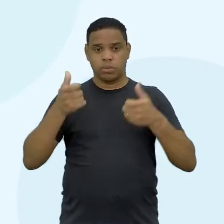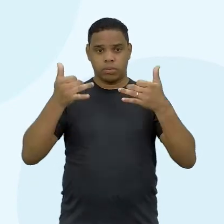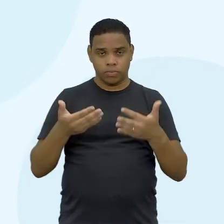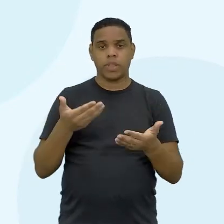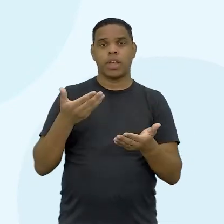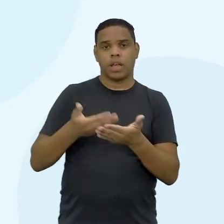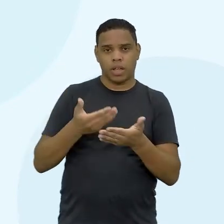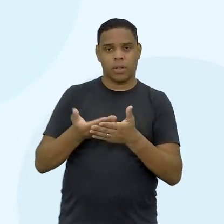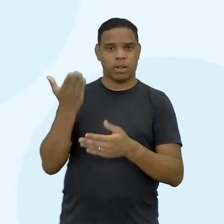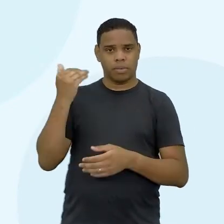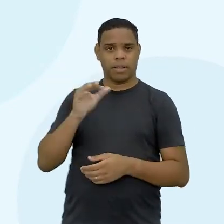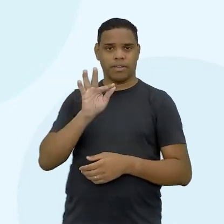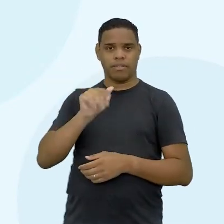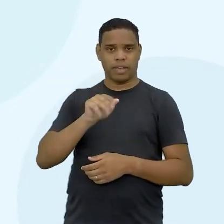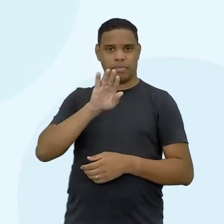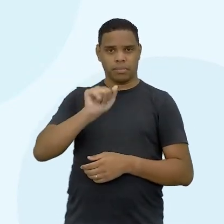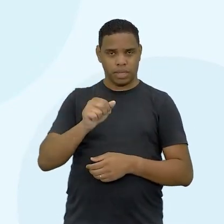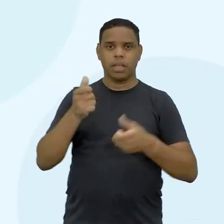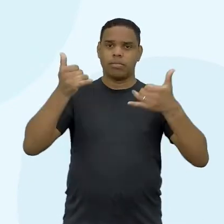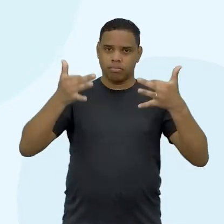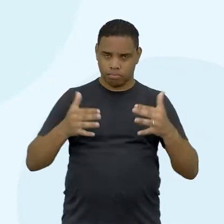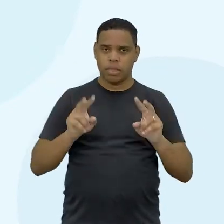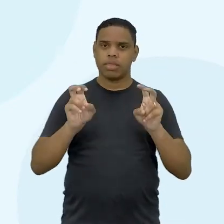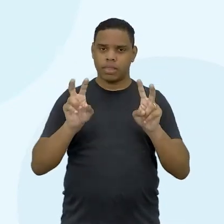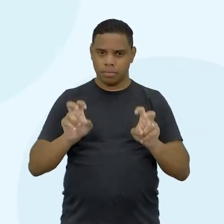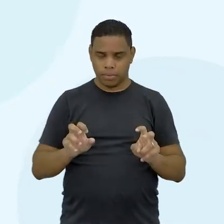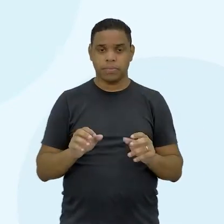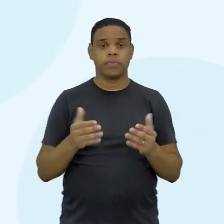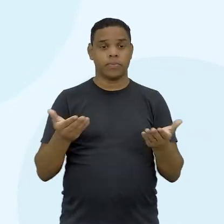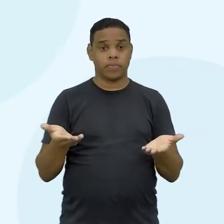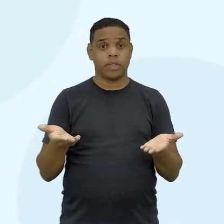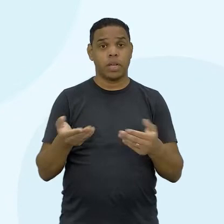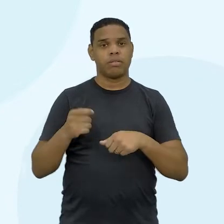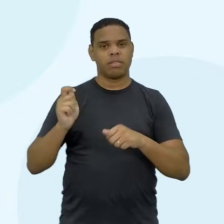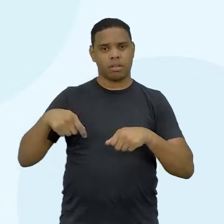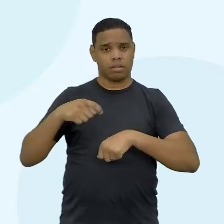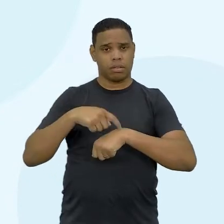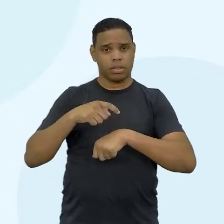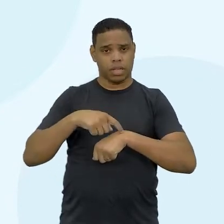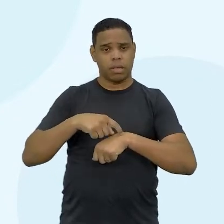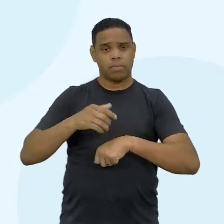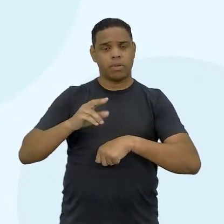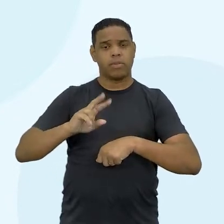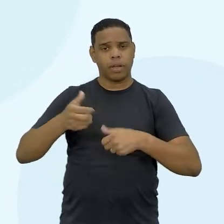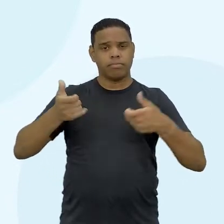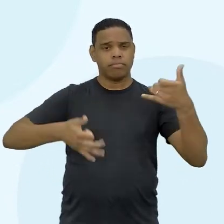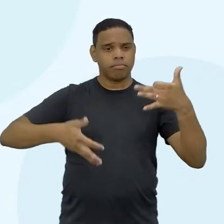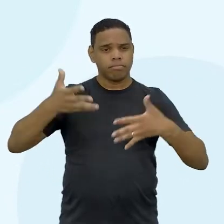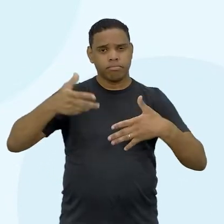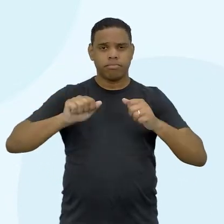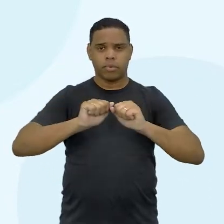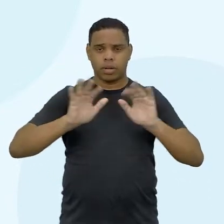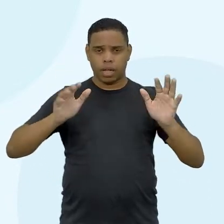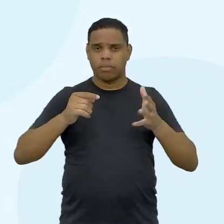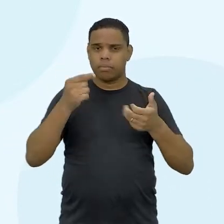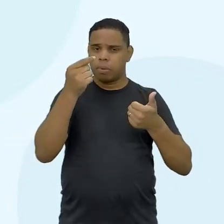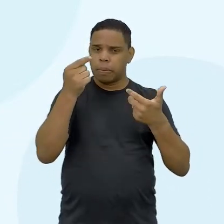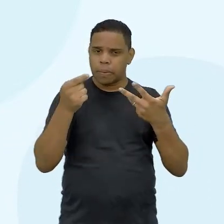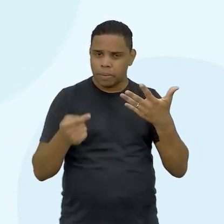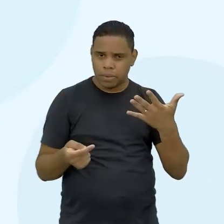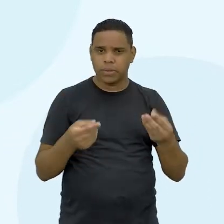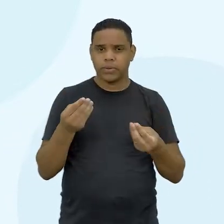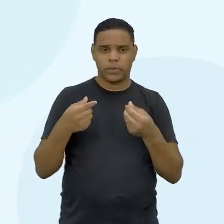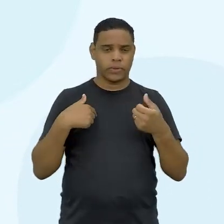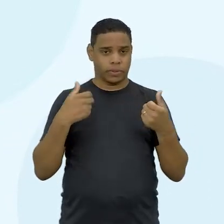da Fabi, porque eu acredito que ela também tocou nesses assuntos. Então a gente vai ter tempo e oportunidade de esclarecer muitas coisas que